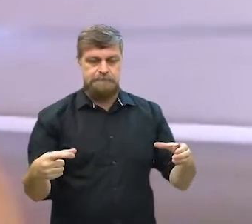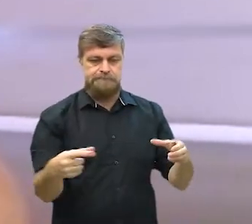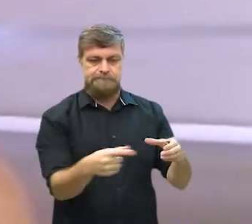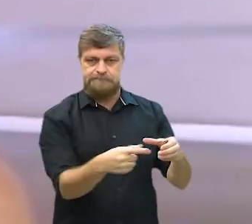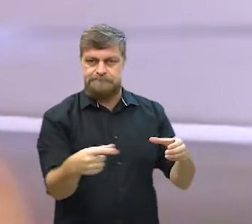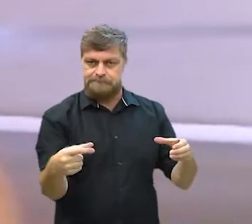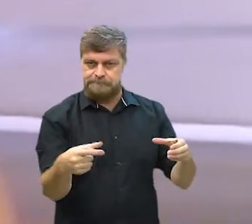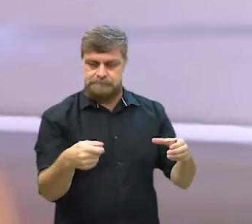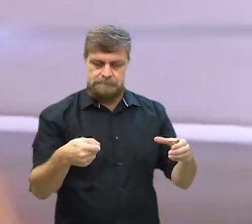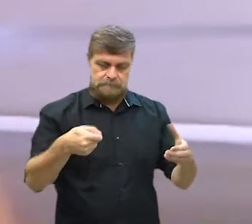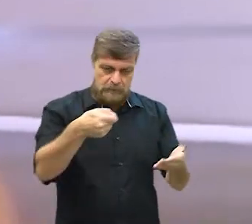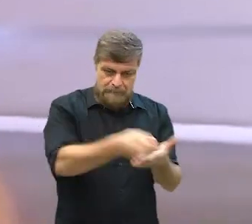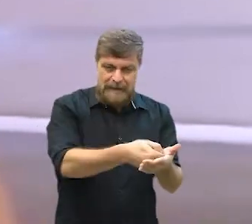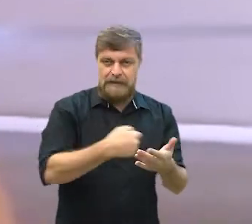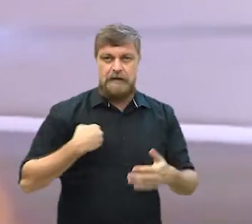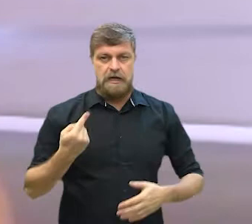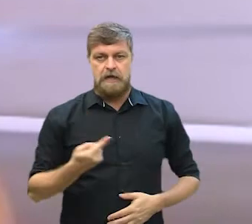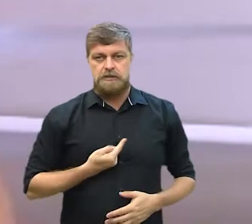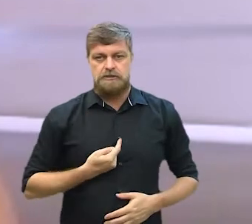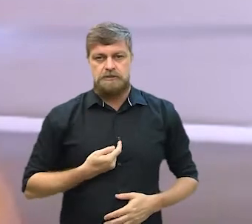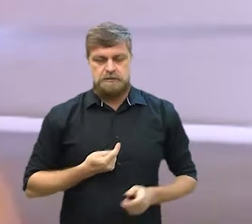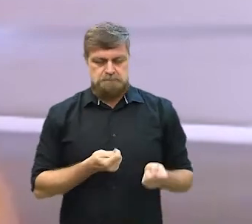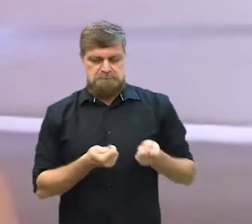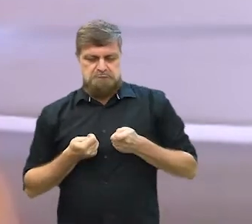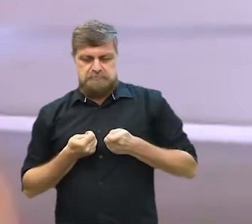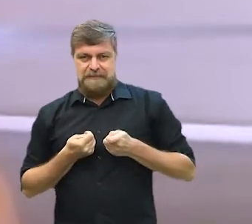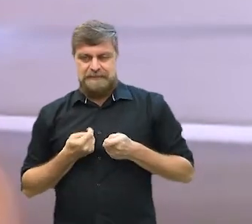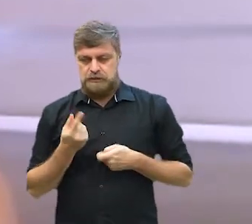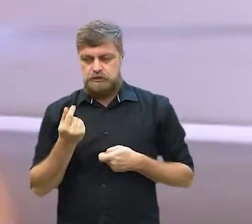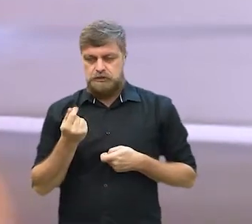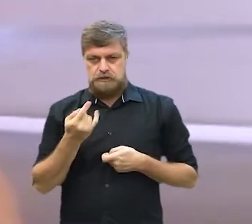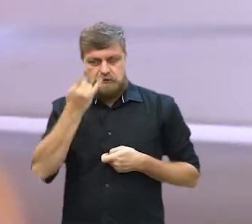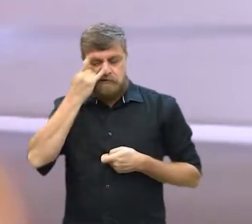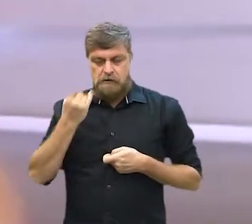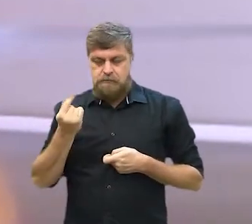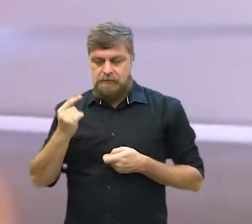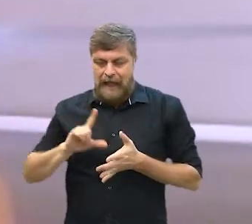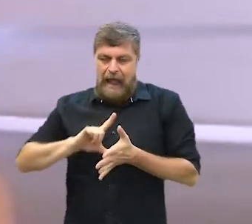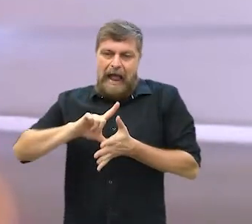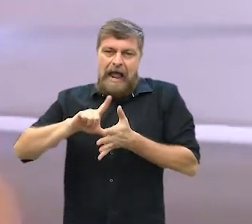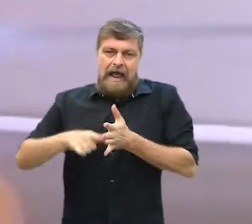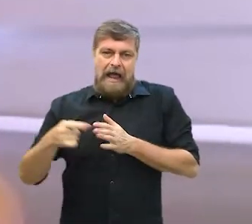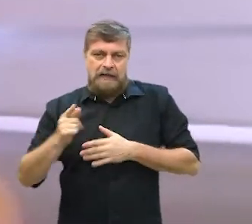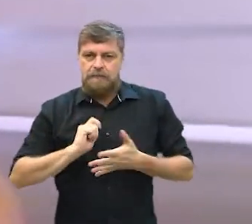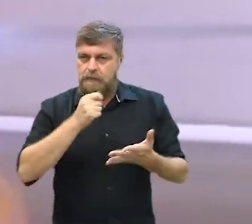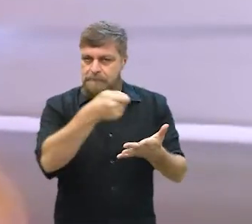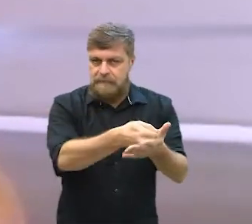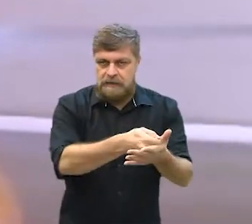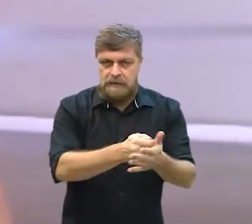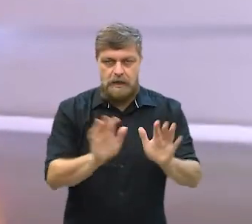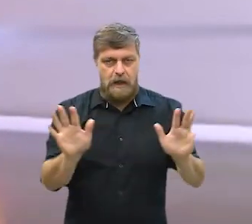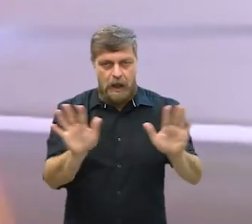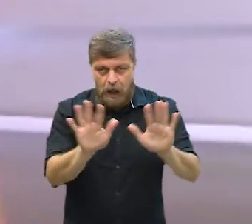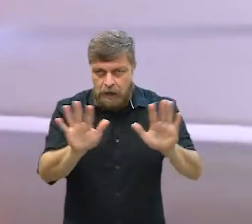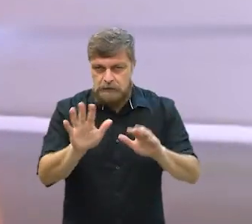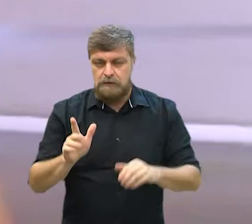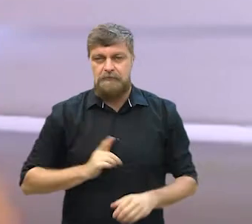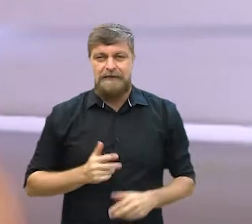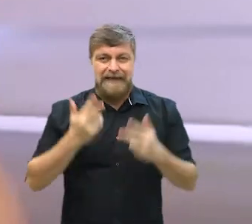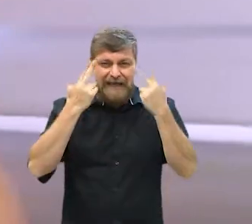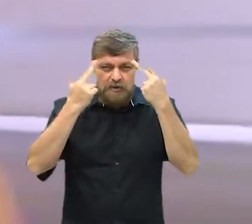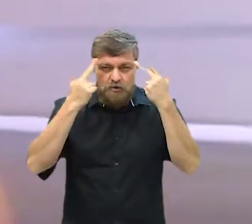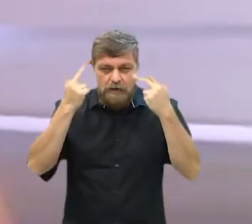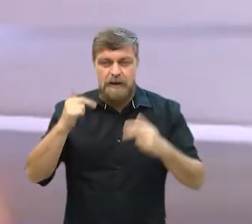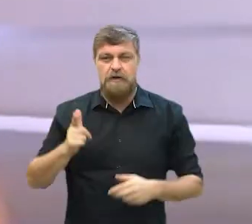na maquininha do restaurante. Então, a gente também não segura nenhum faturamento para depois fazer esse pagamento mais para frente, que